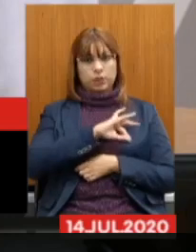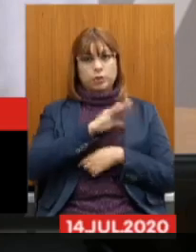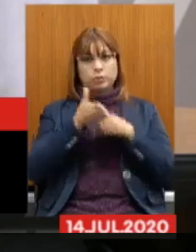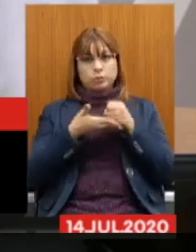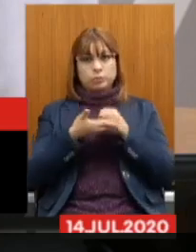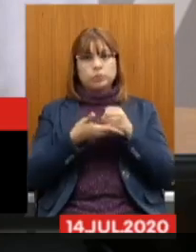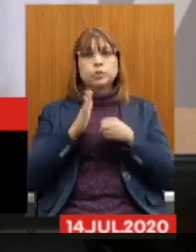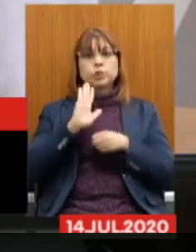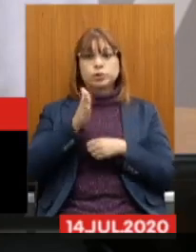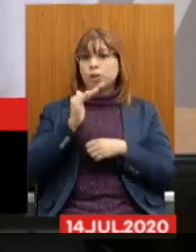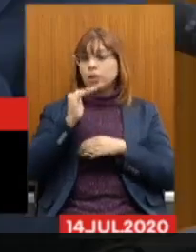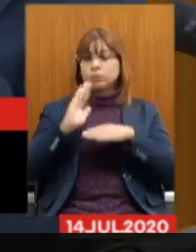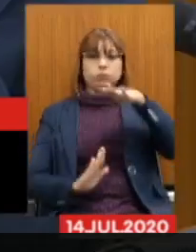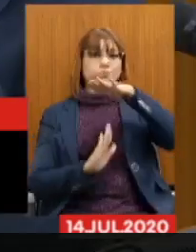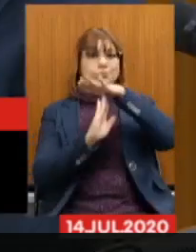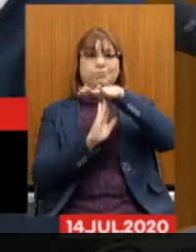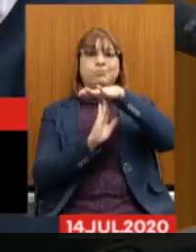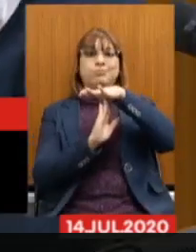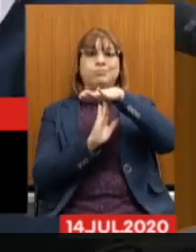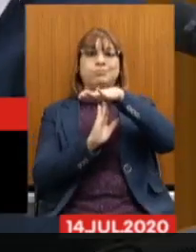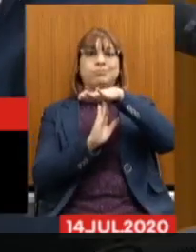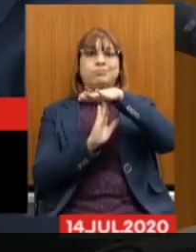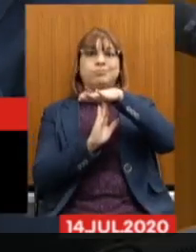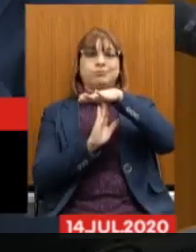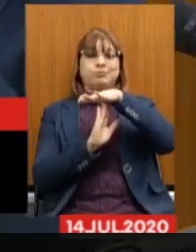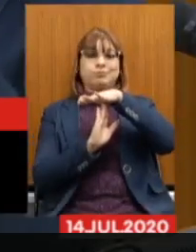enquadra no topo da tabela.